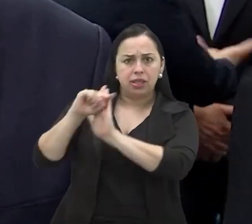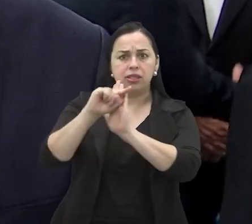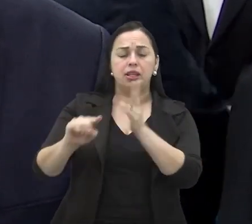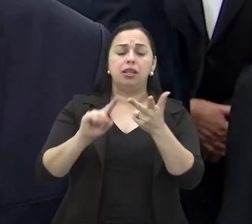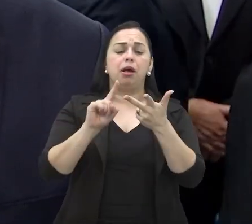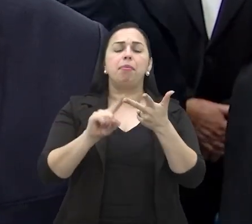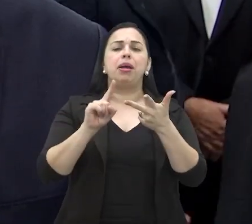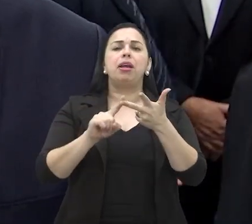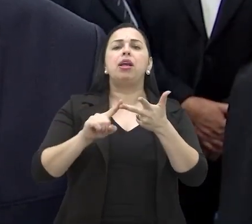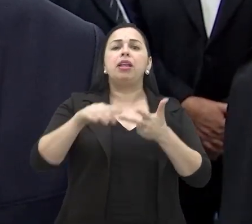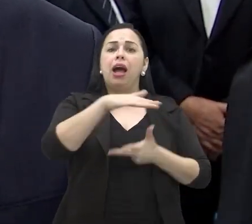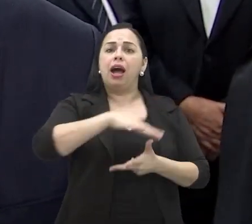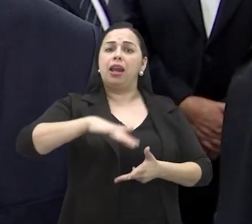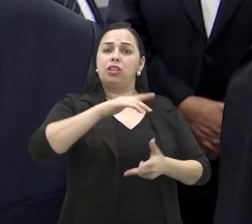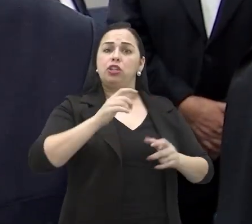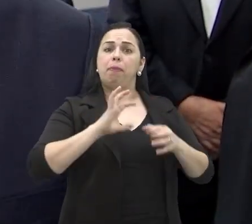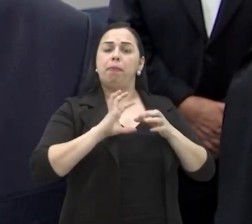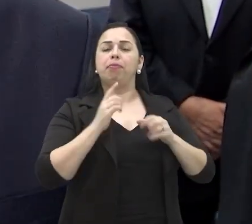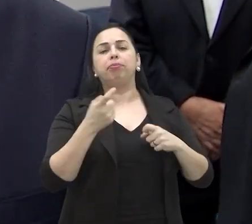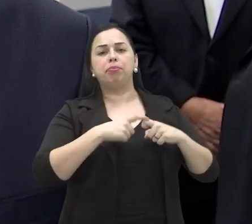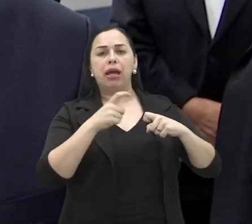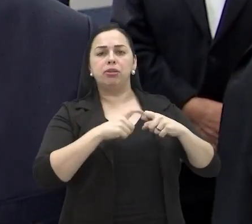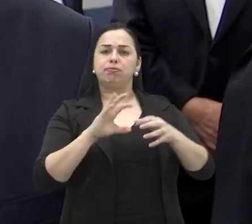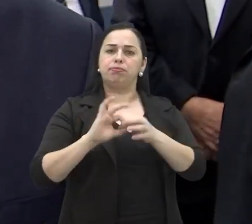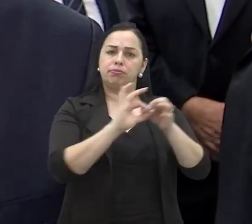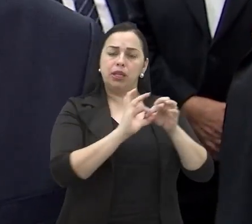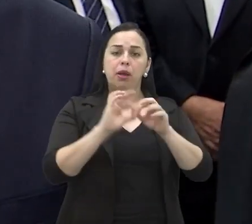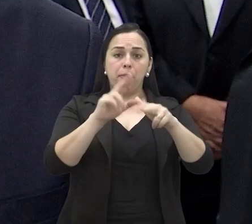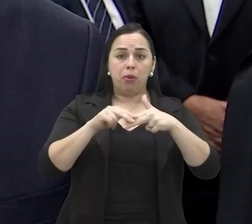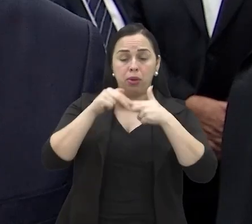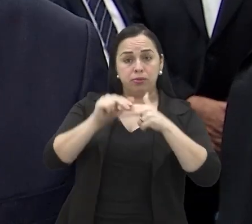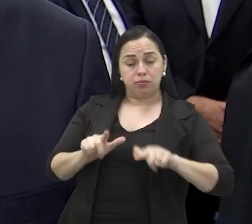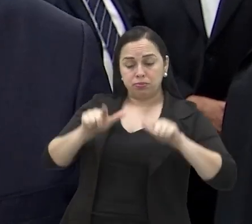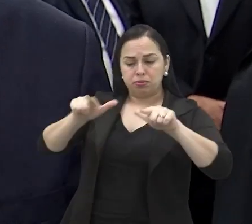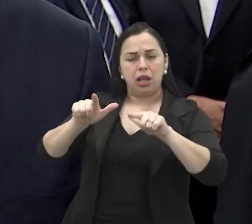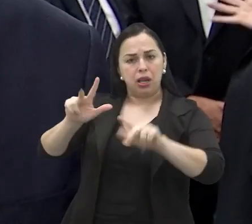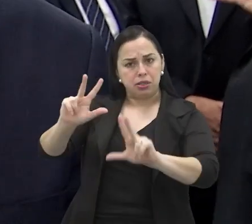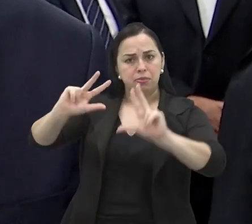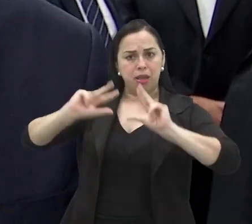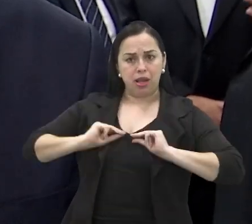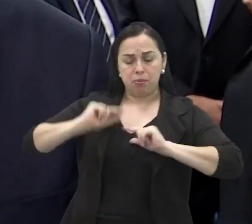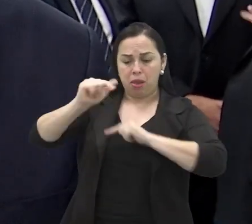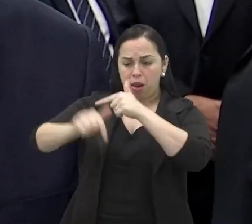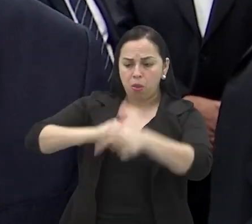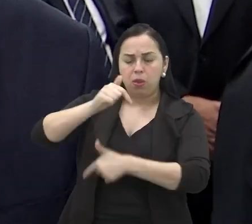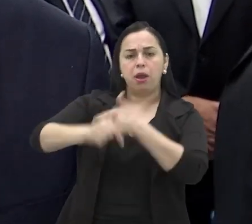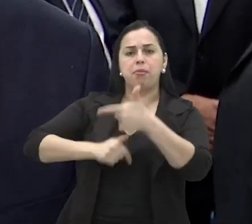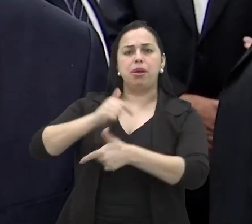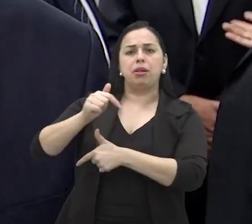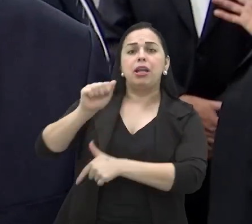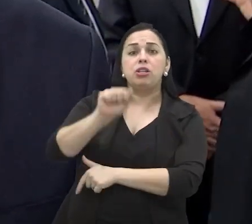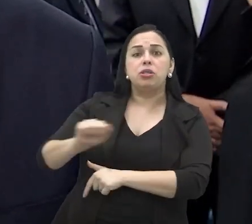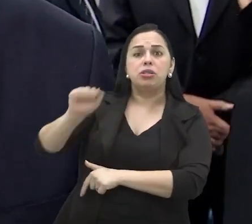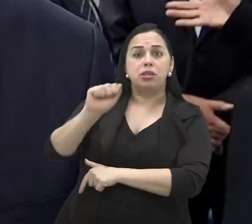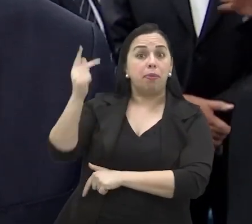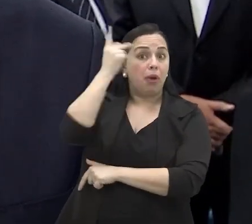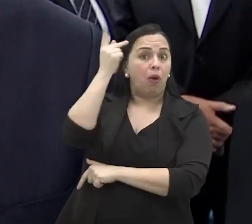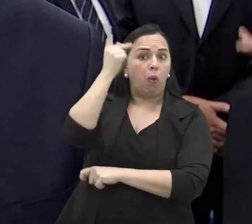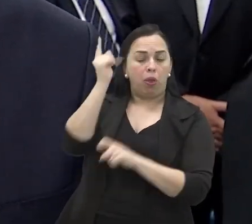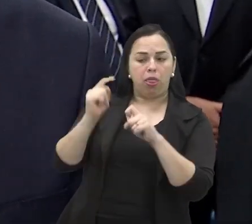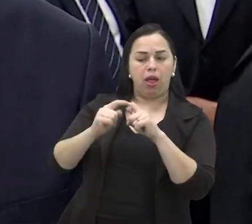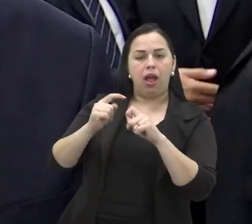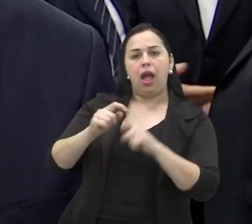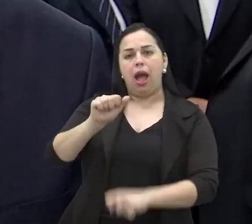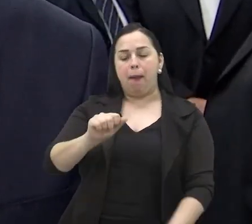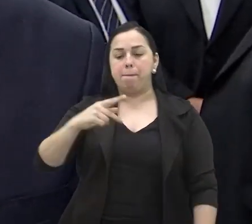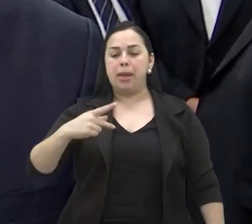dos médicos. Então, o reconhecimento, essa medalha do Mérito Legislativo, é muito merecida pelo trabalho que a Associação Paulista de